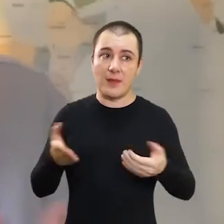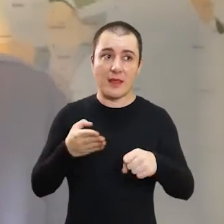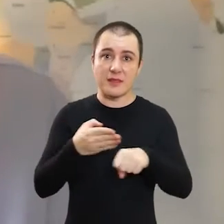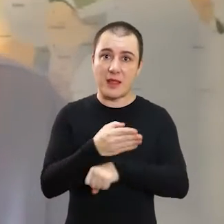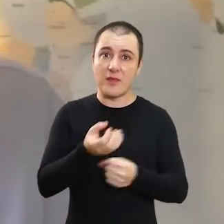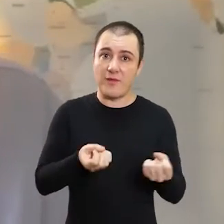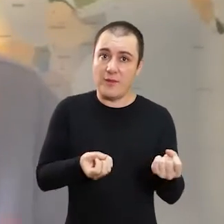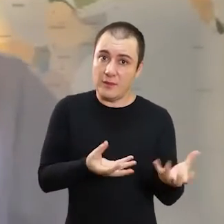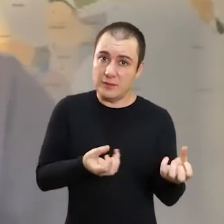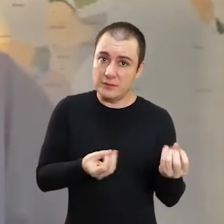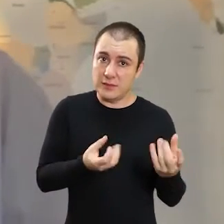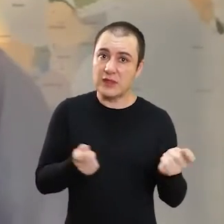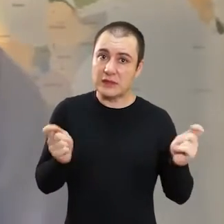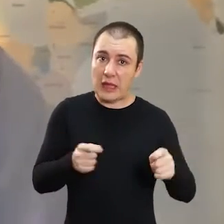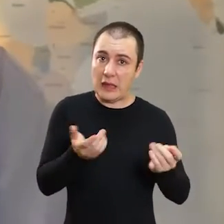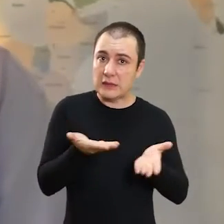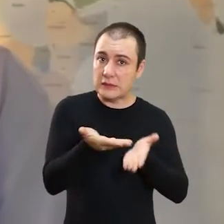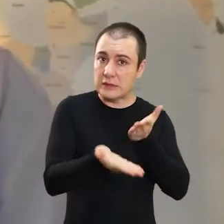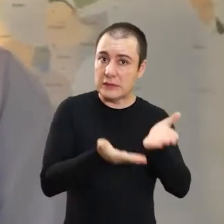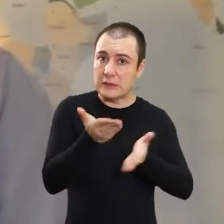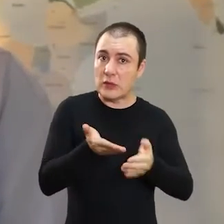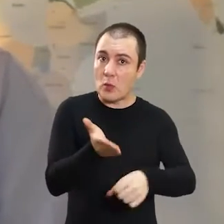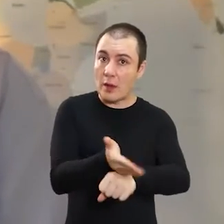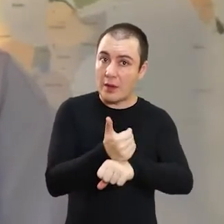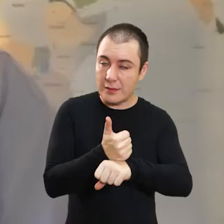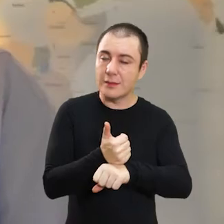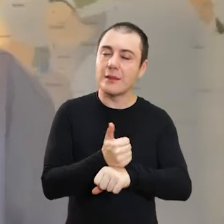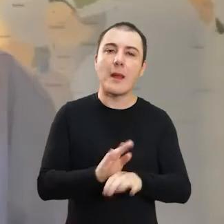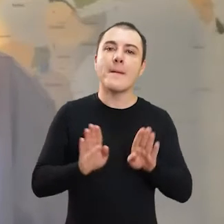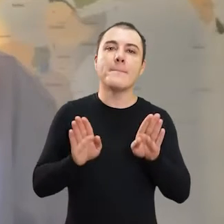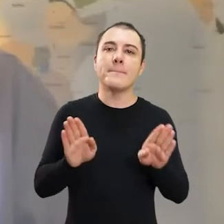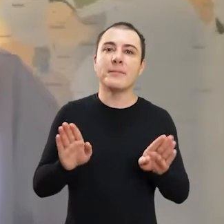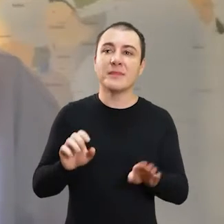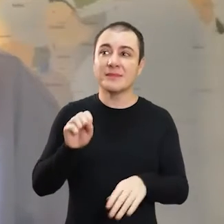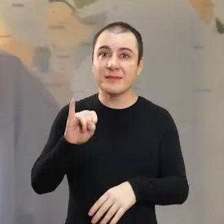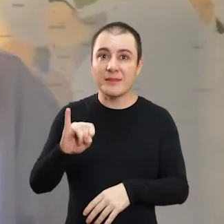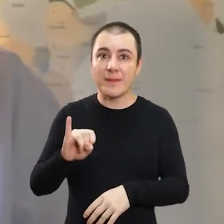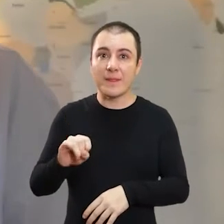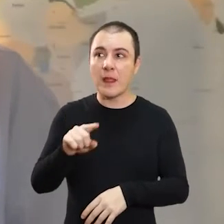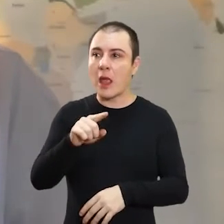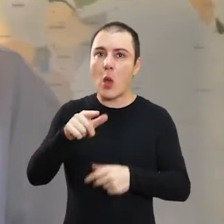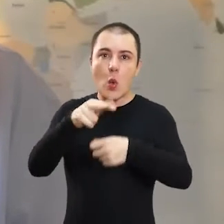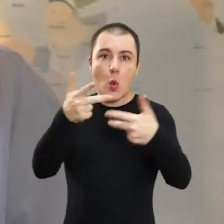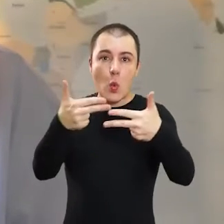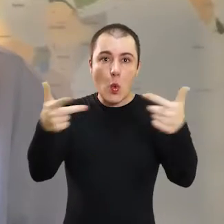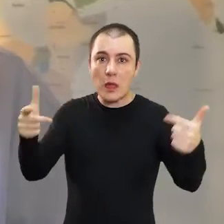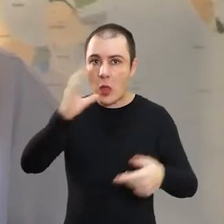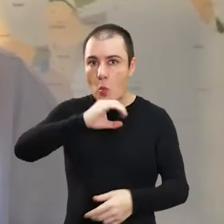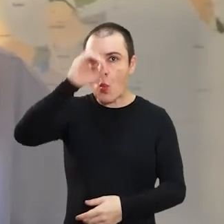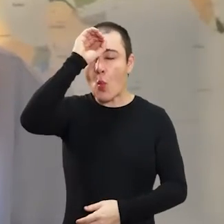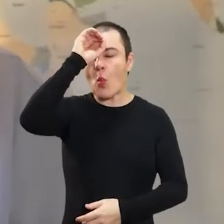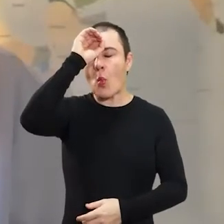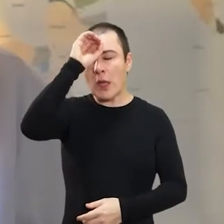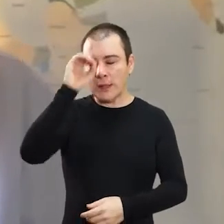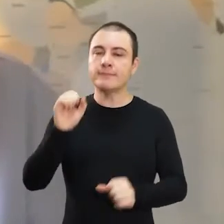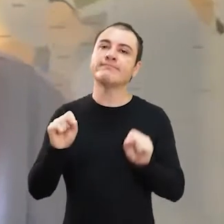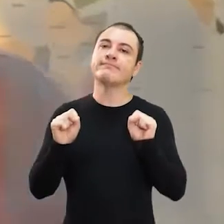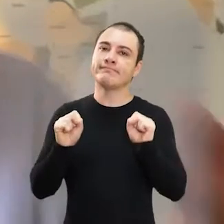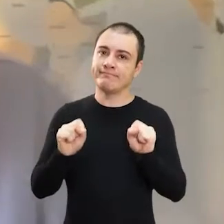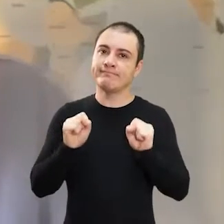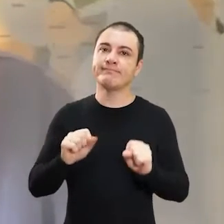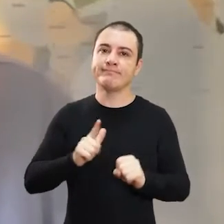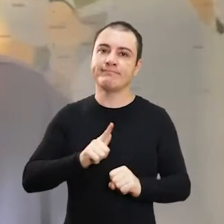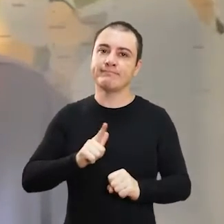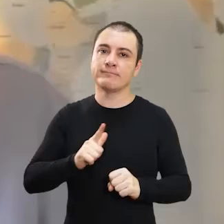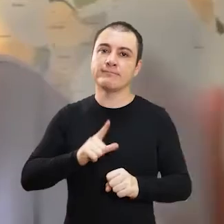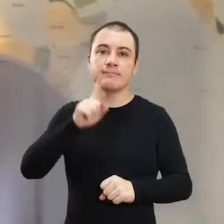essa informação te faz a ter um tratamento, às vezes, mais precoce. Agora, o fato de tudo que é desconhecido, ele gera um fator